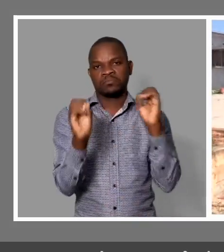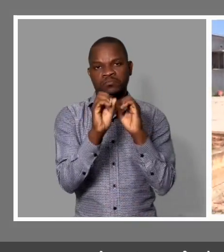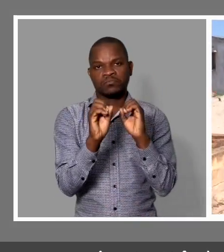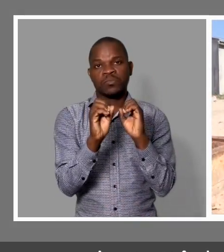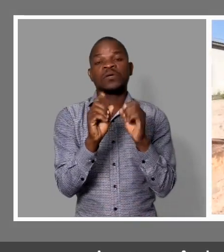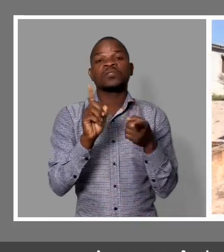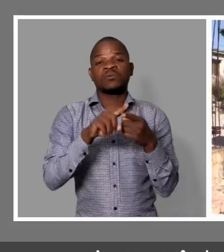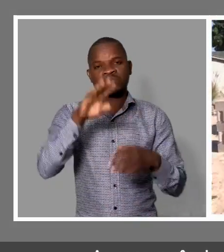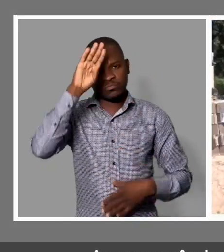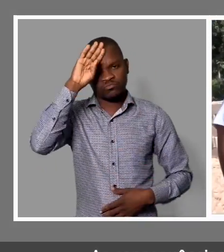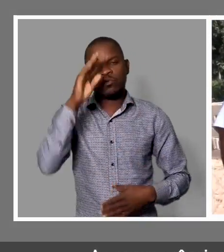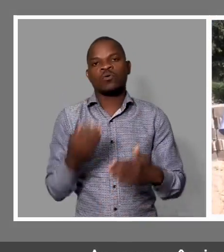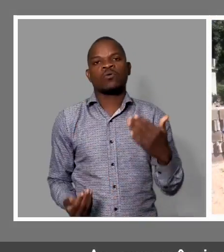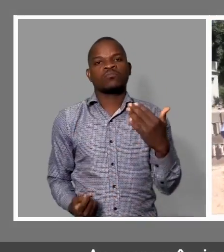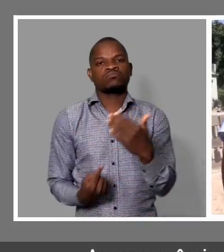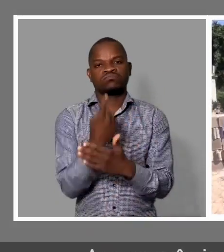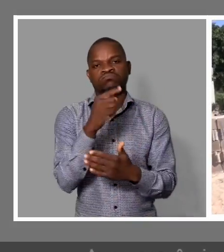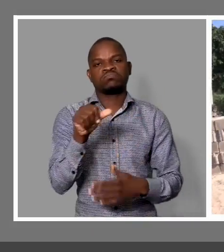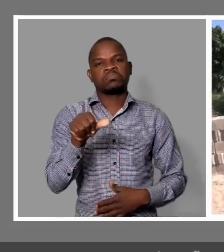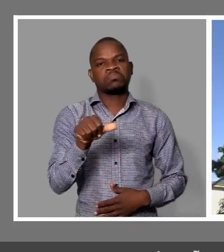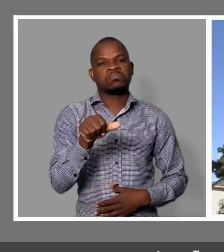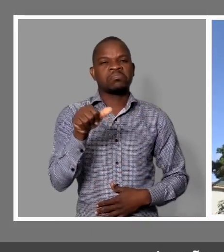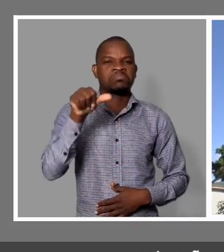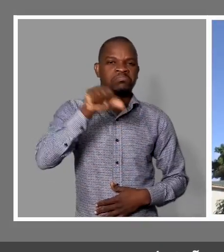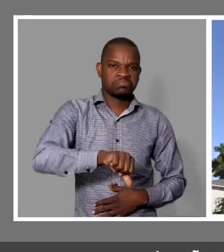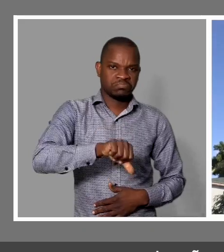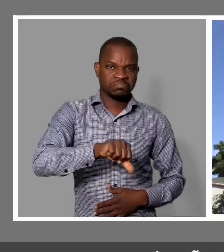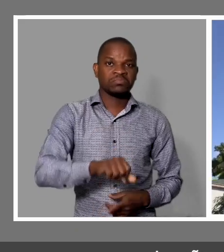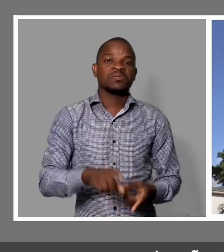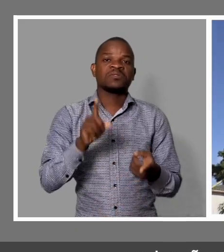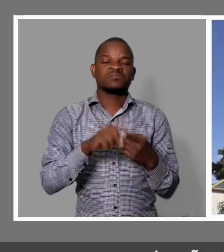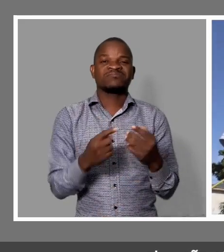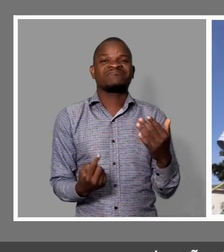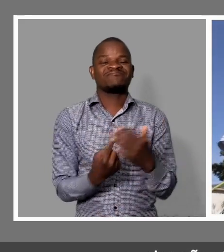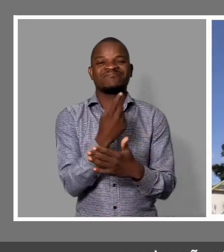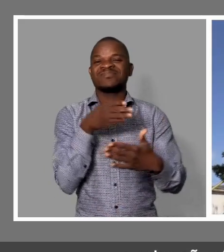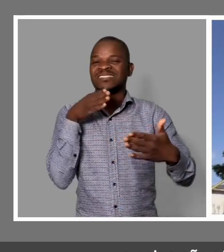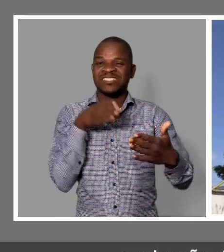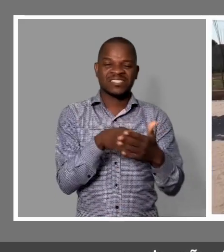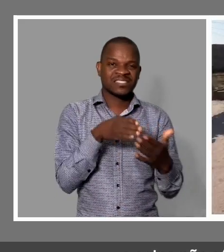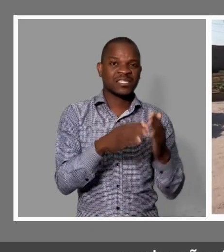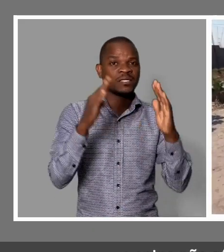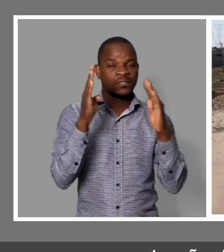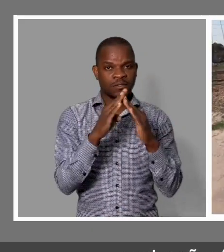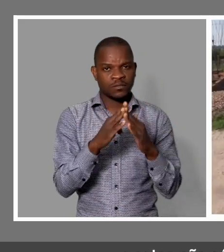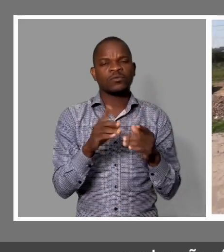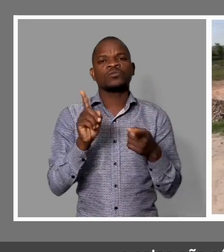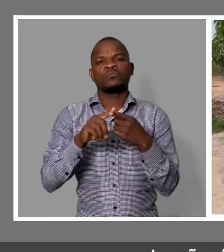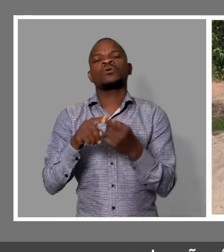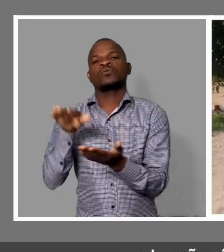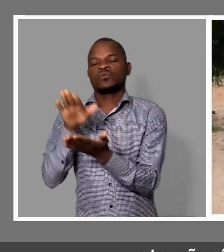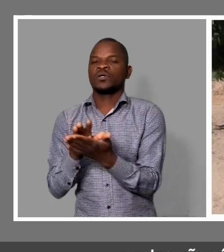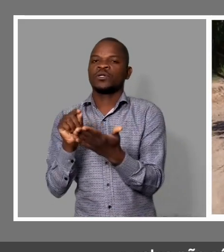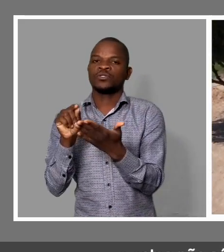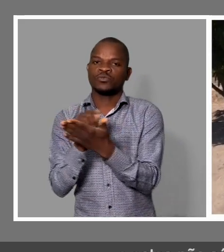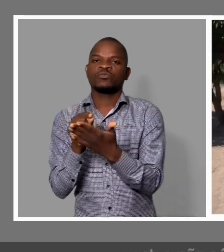As consequências da doença não demoraram chegar. E estas não só afetaram as suas atividades domésticas, mas também o